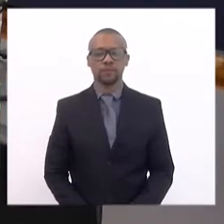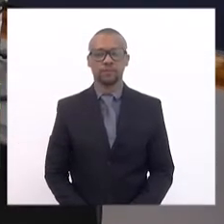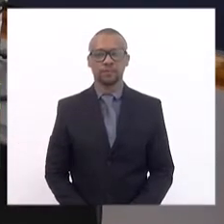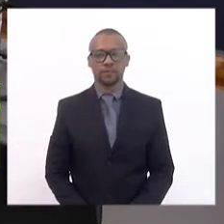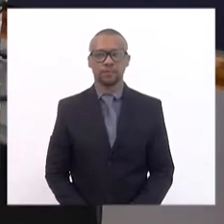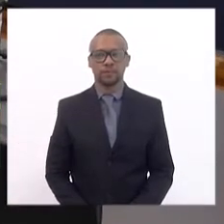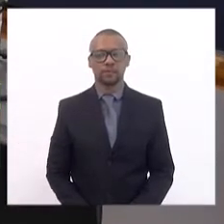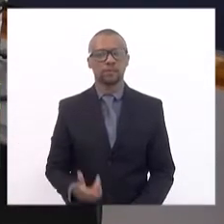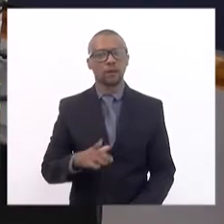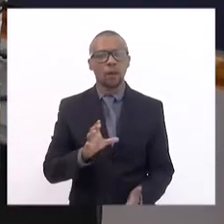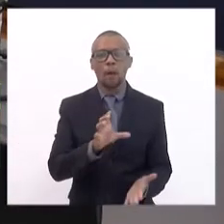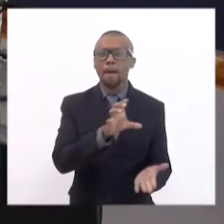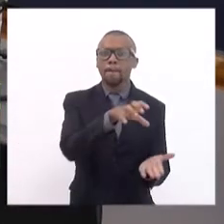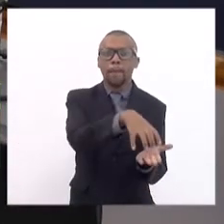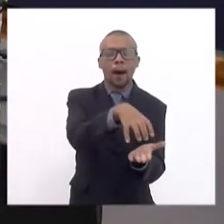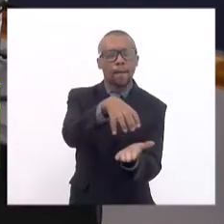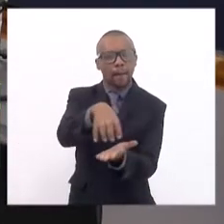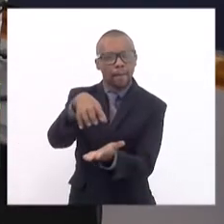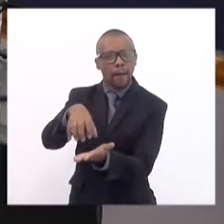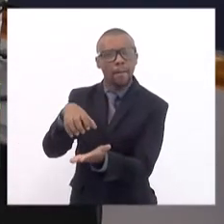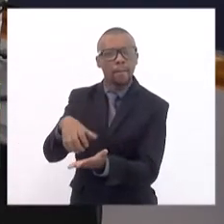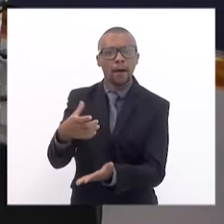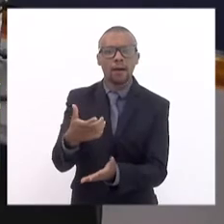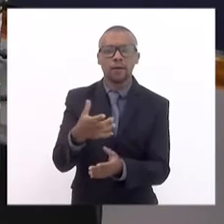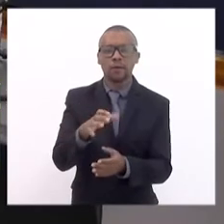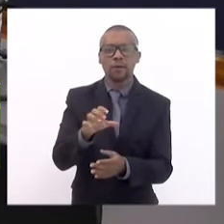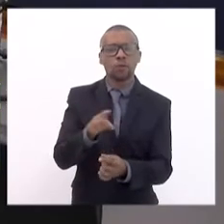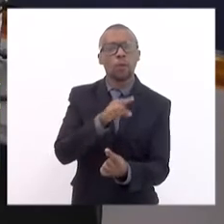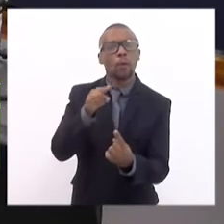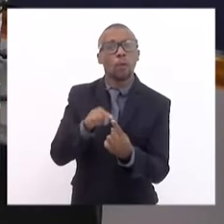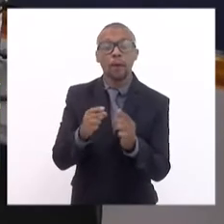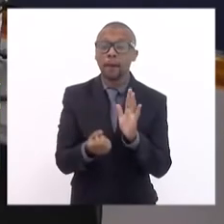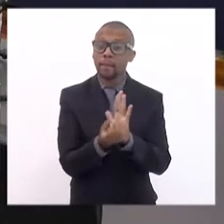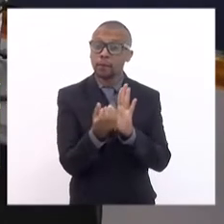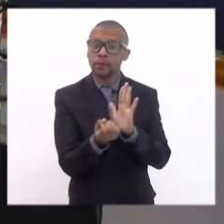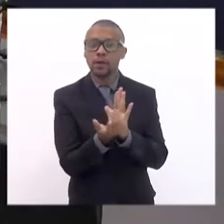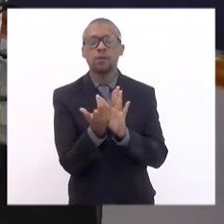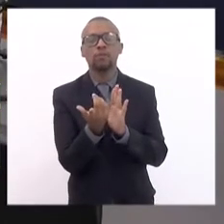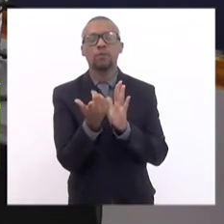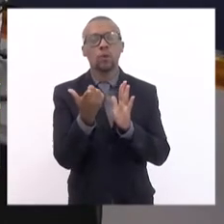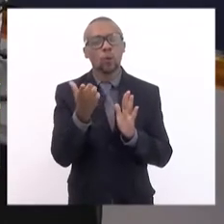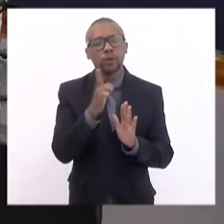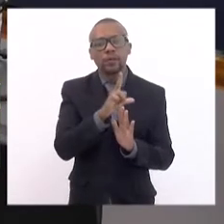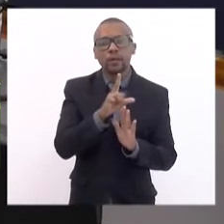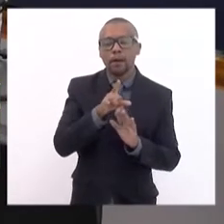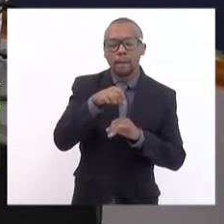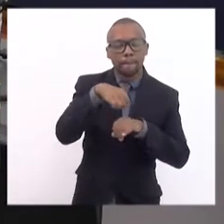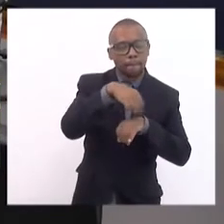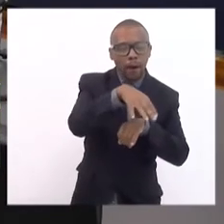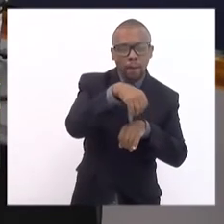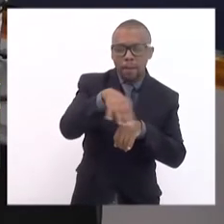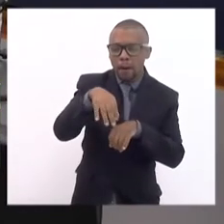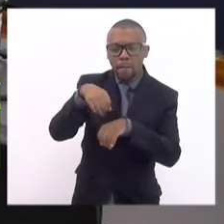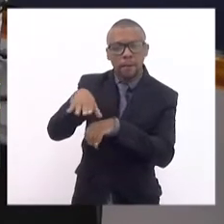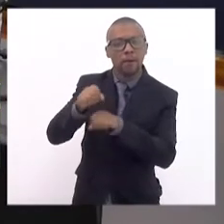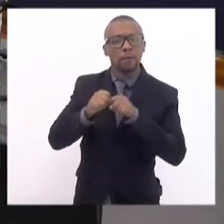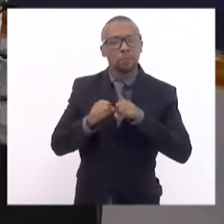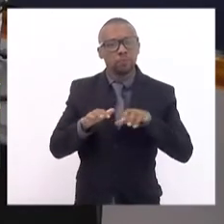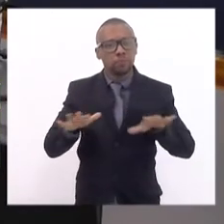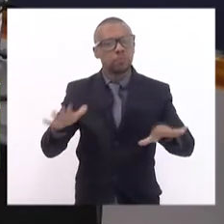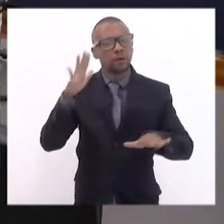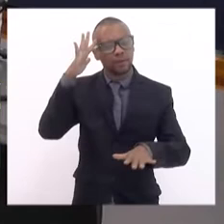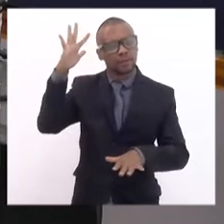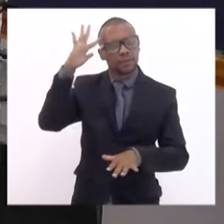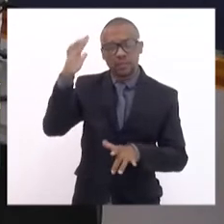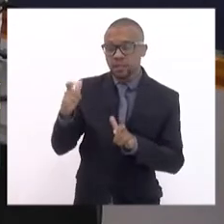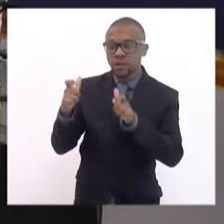né, regionais, enfim, que ajudem a escoar a produção desses empreendimentos. Ali, imagina, naquele lugar, né, lugar